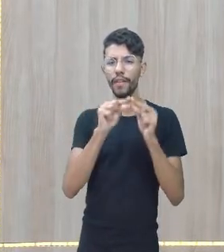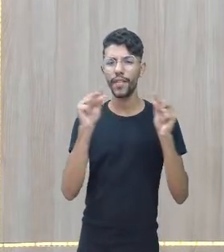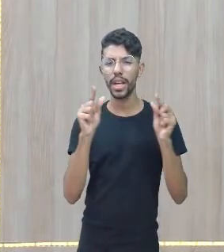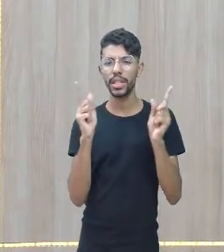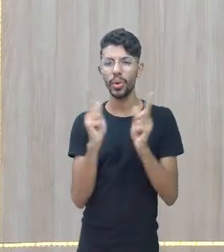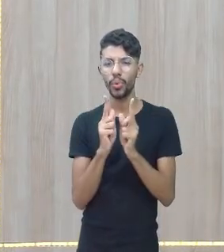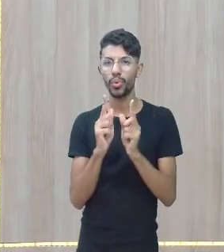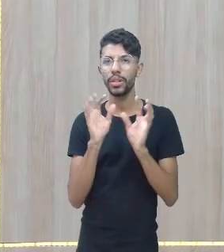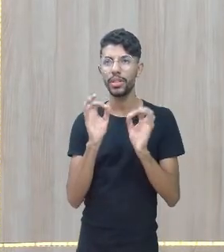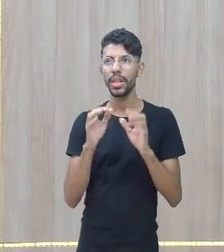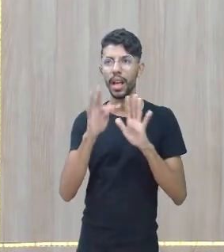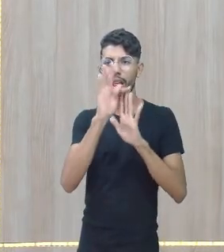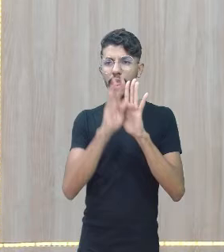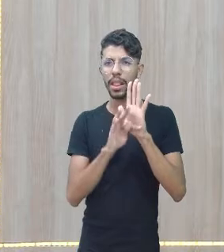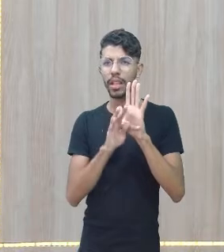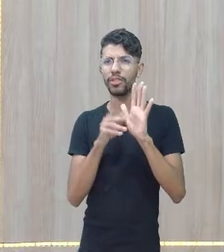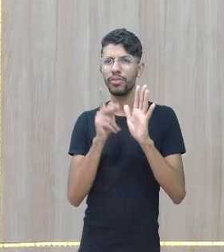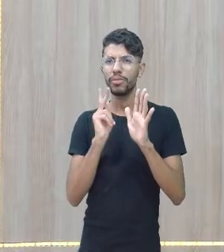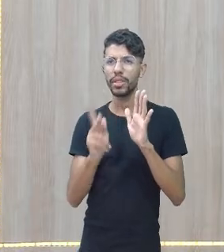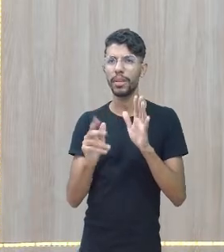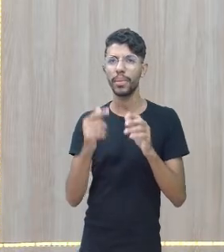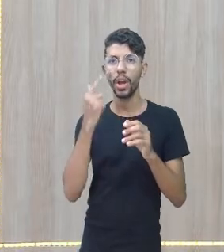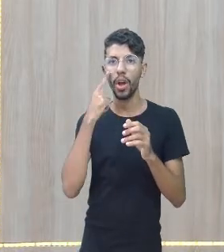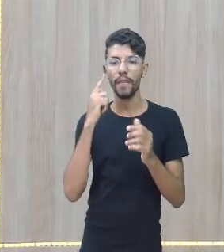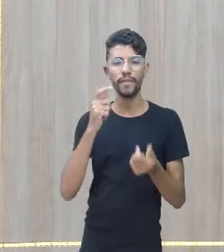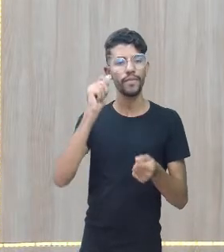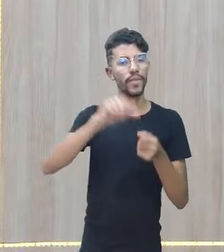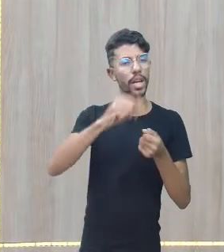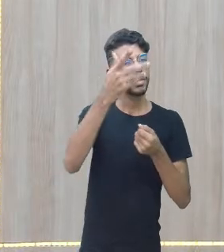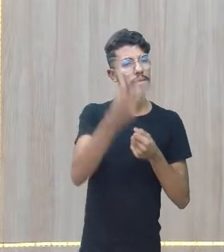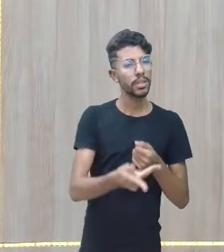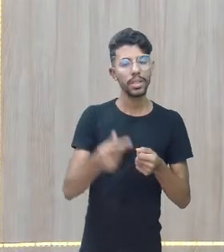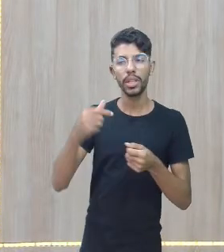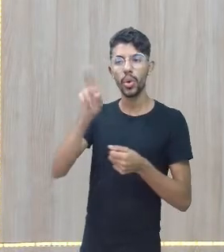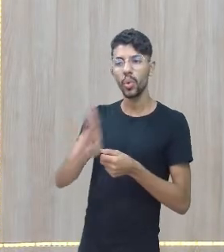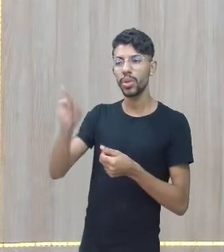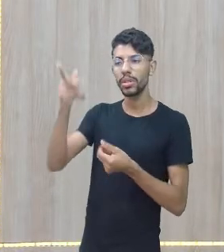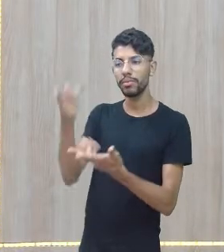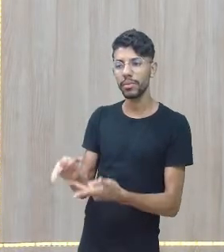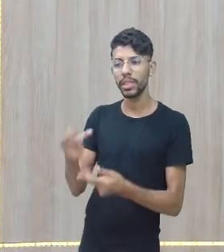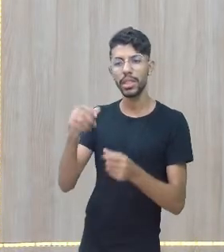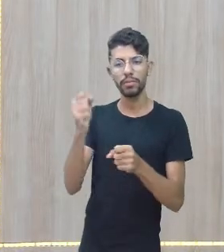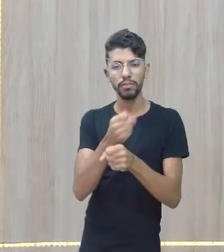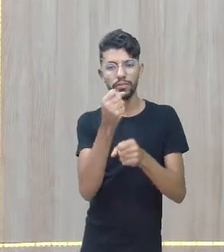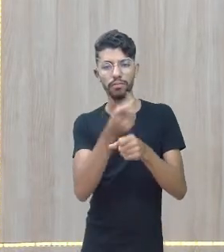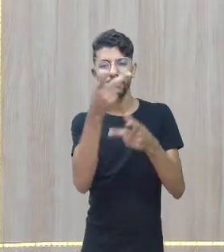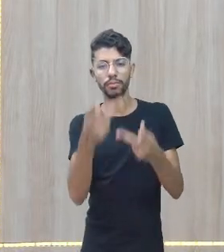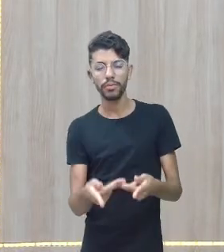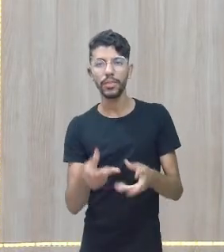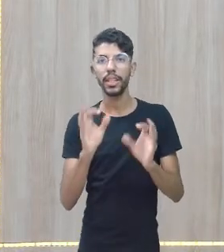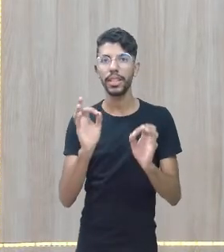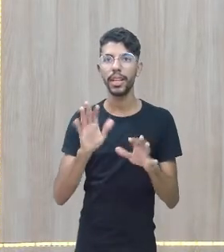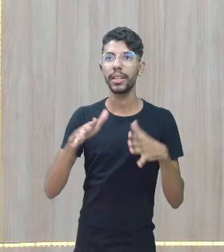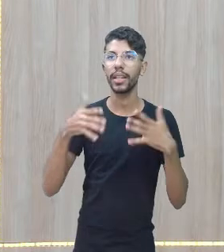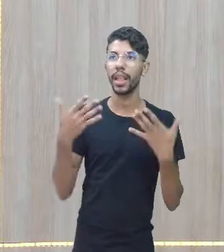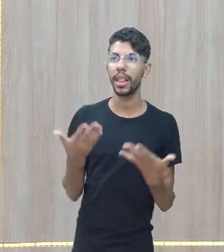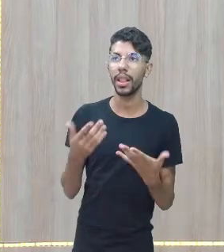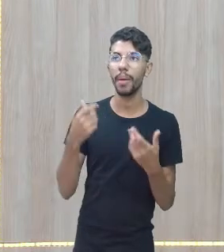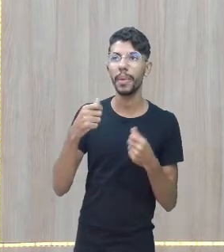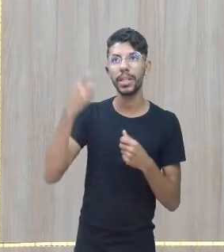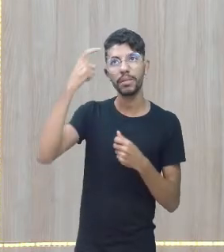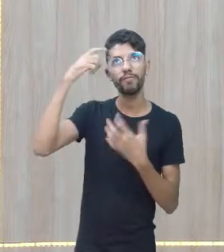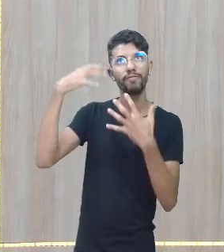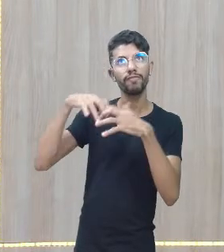curtas, texto no imperativo, faça isso, coloque isso, monte isso com isso. Então, eu preciso pensar